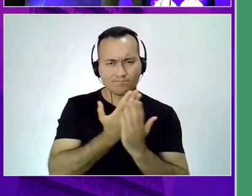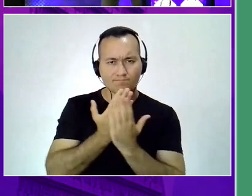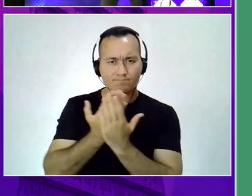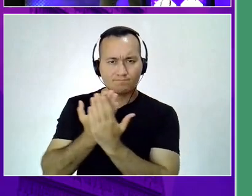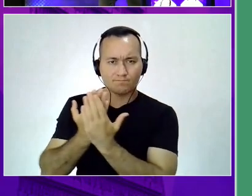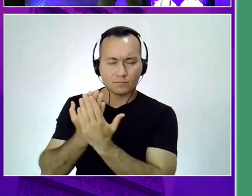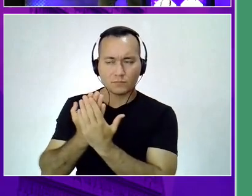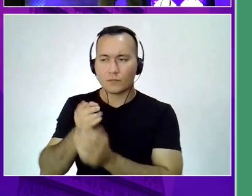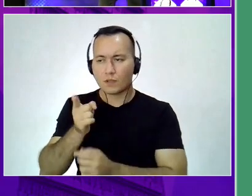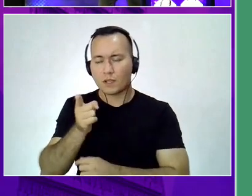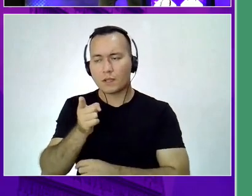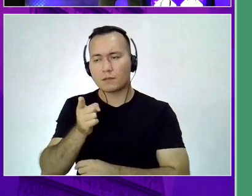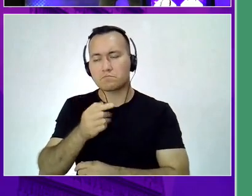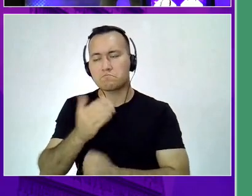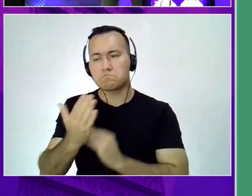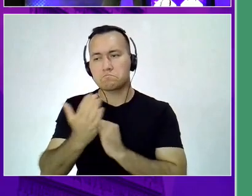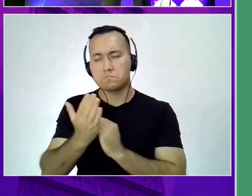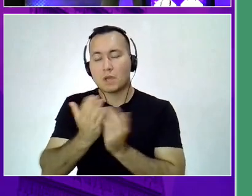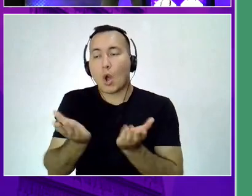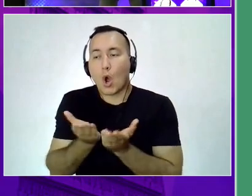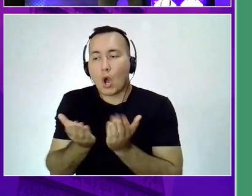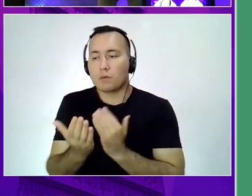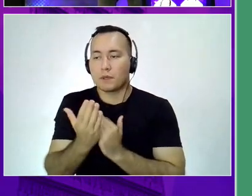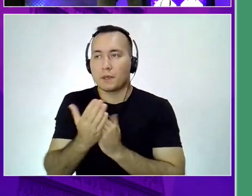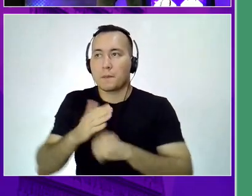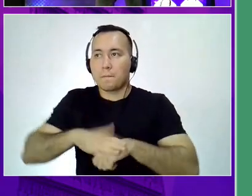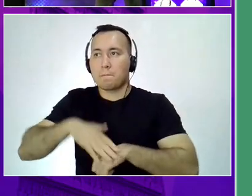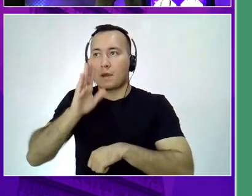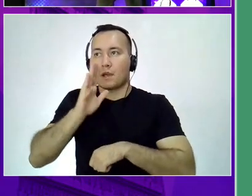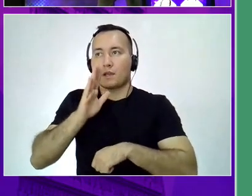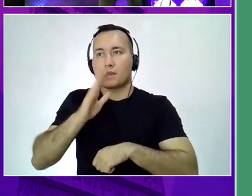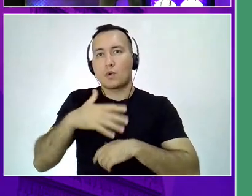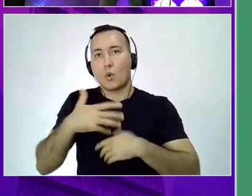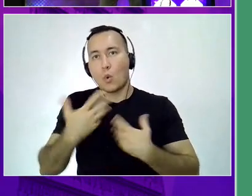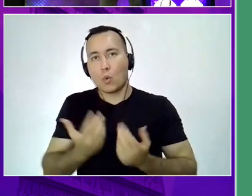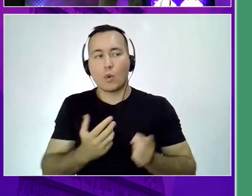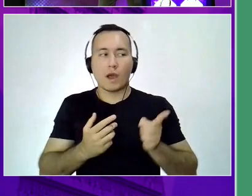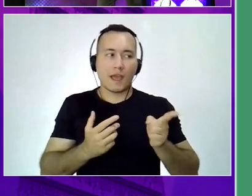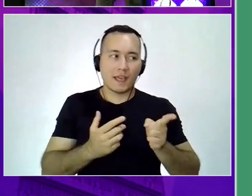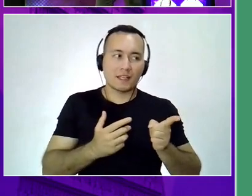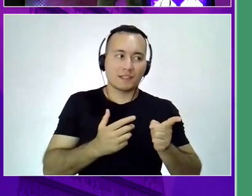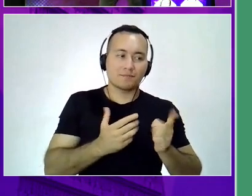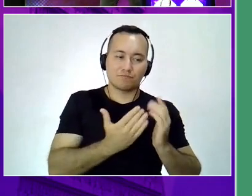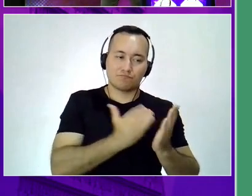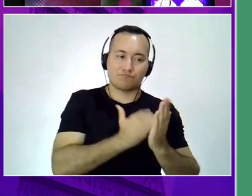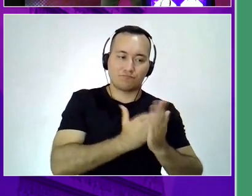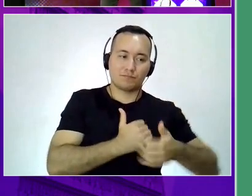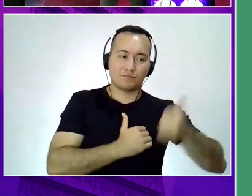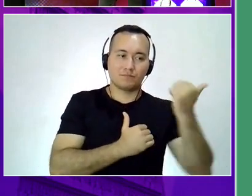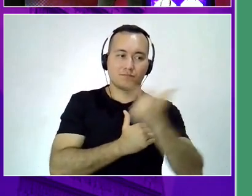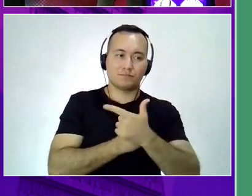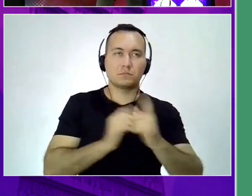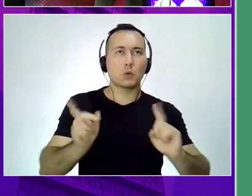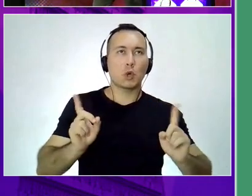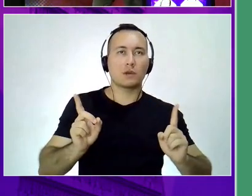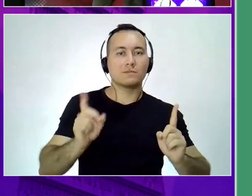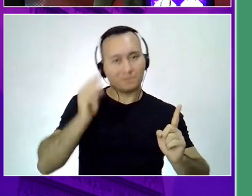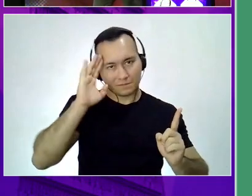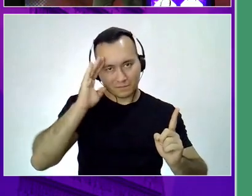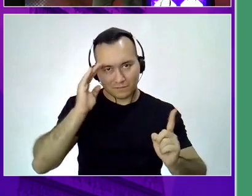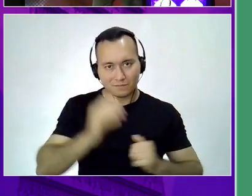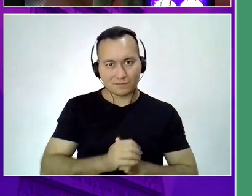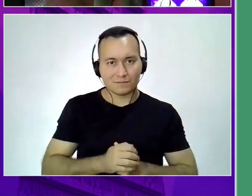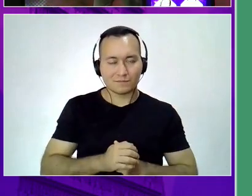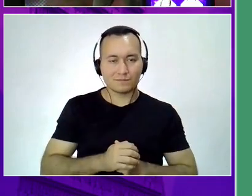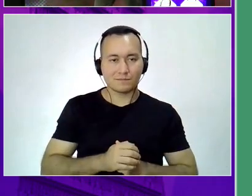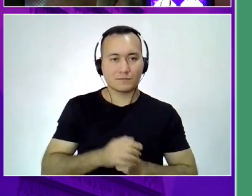2, 3 ferramentas. Depende do tipo de pipeline que você está implementando. Porque algumas coisas do pipeline, principalmente a parte de CD,